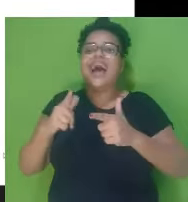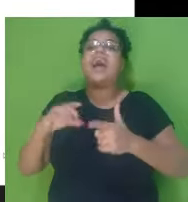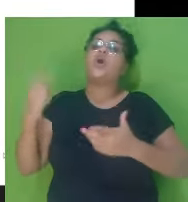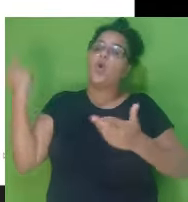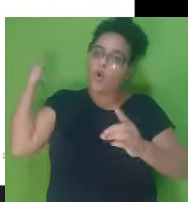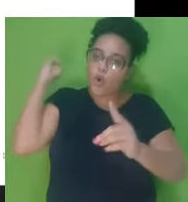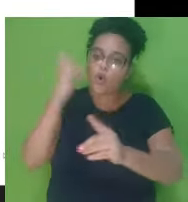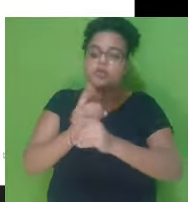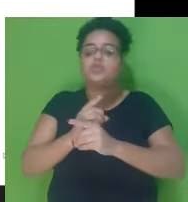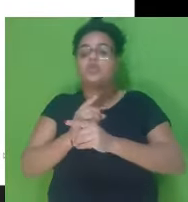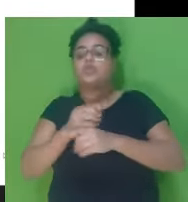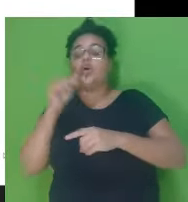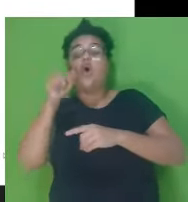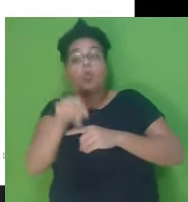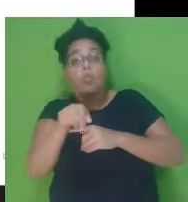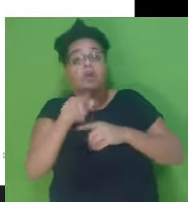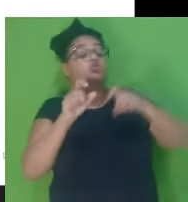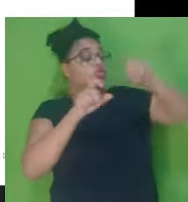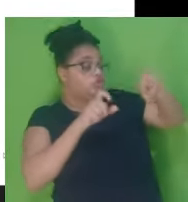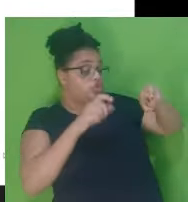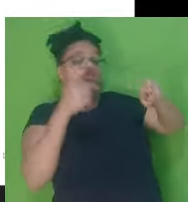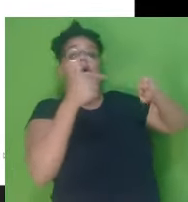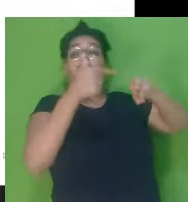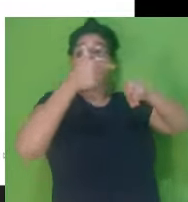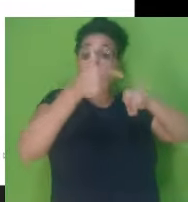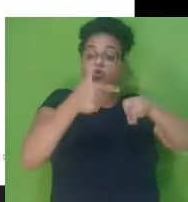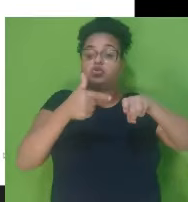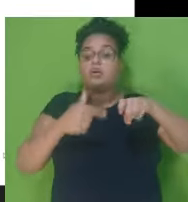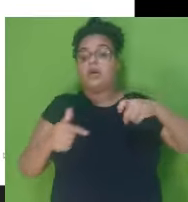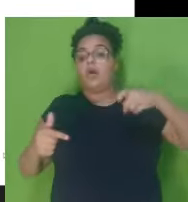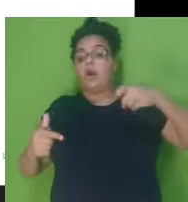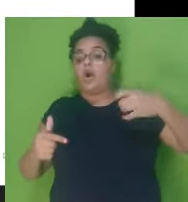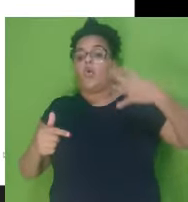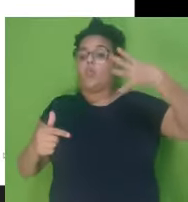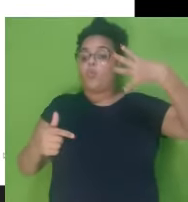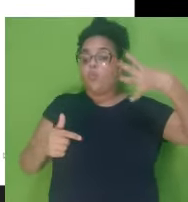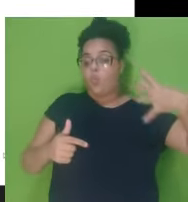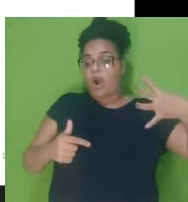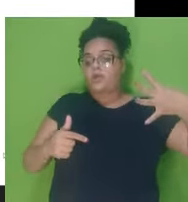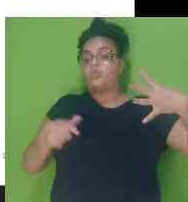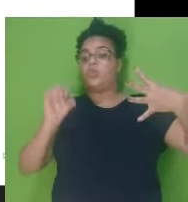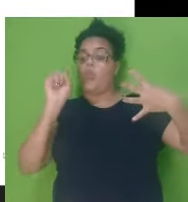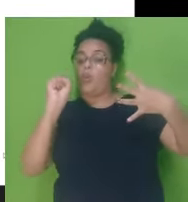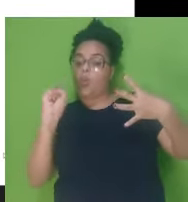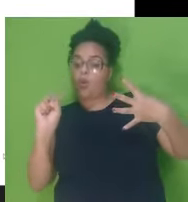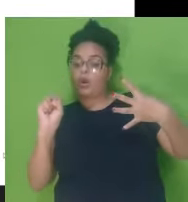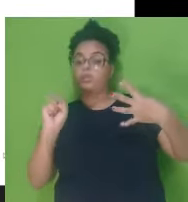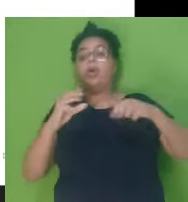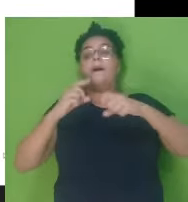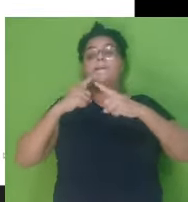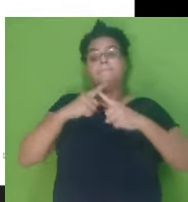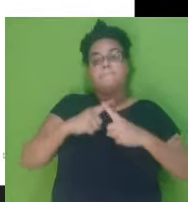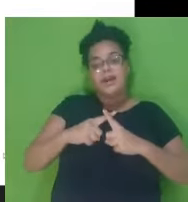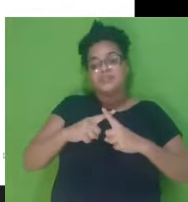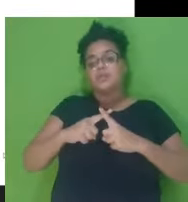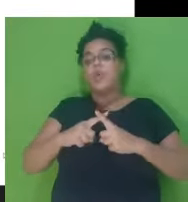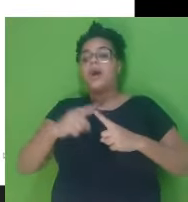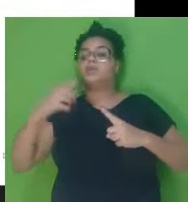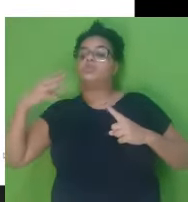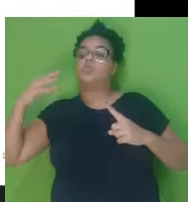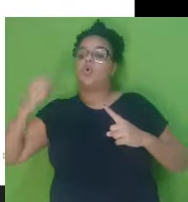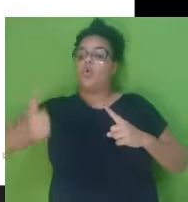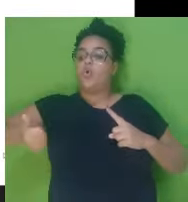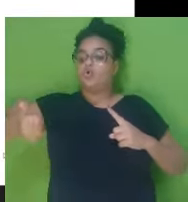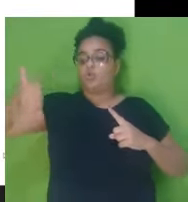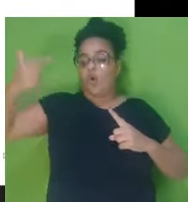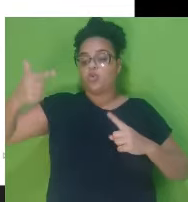indeterminado. Quando x tende a 2, aqui vai para 4, mais 4, 8, mais 4,